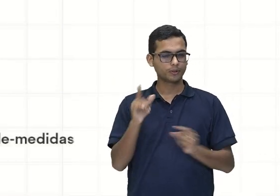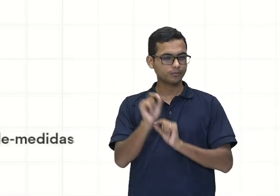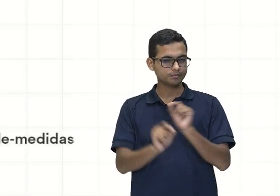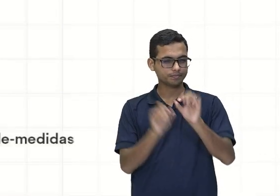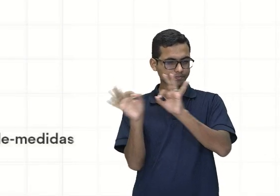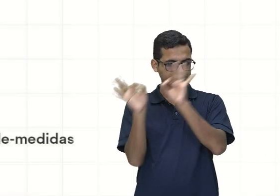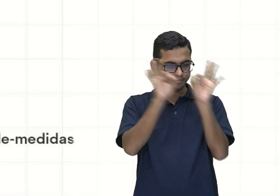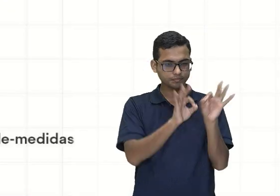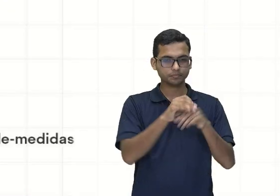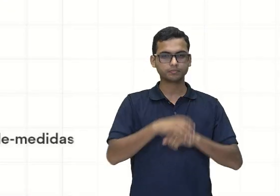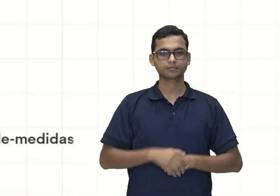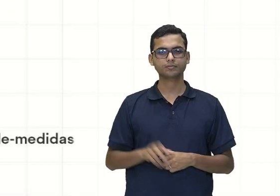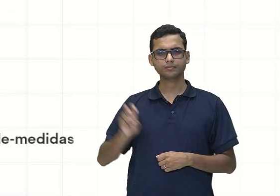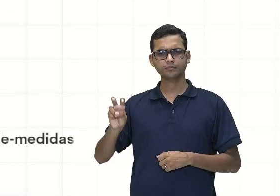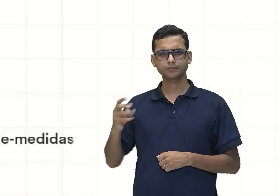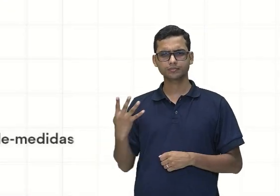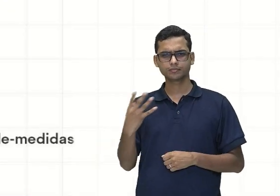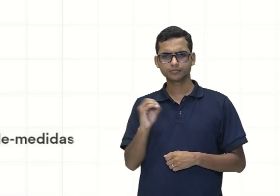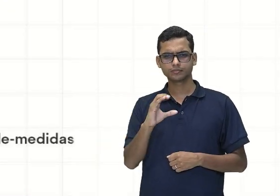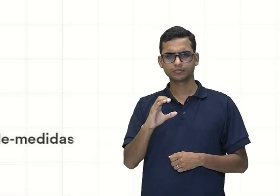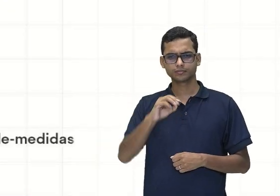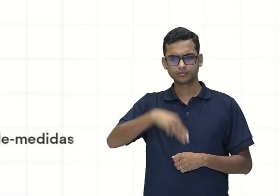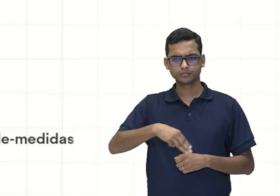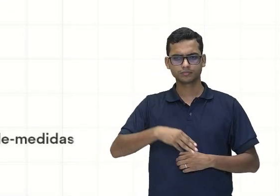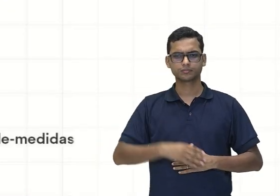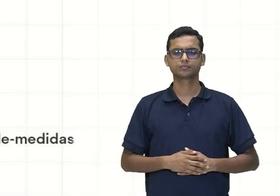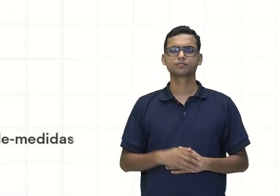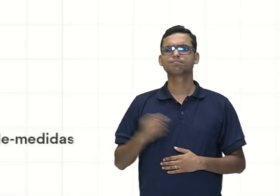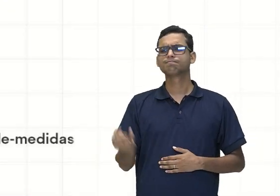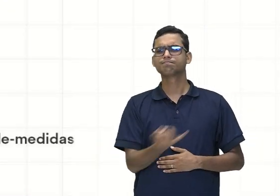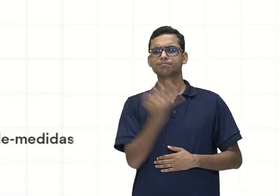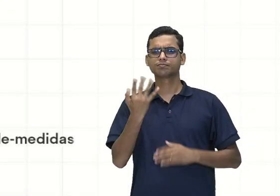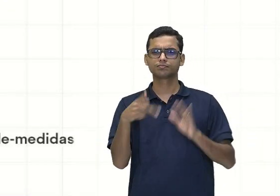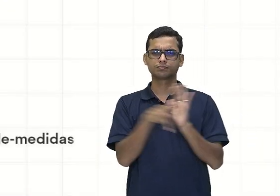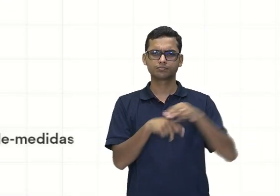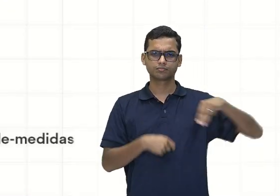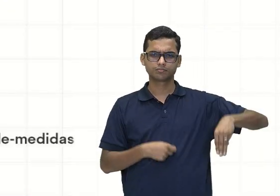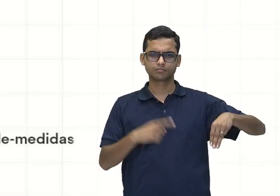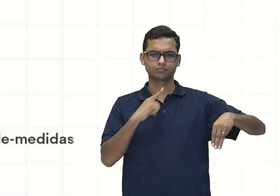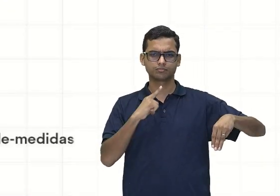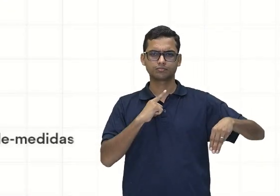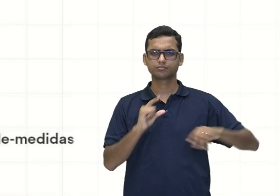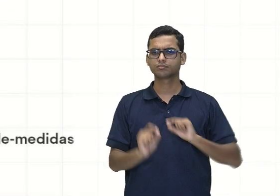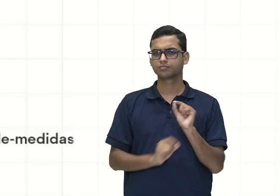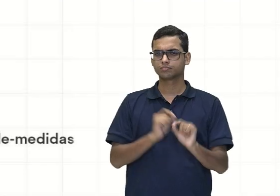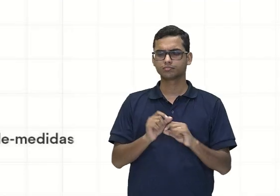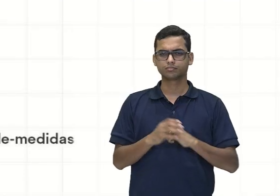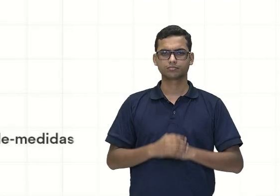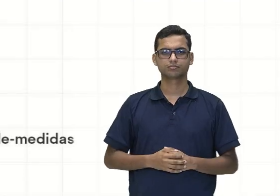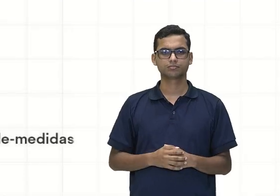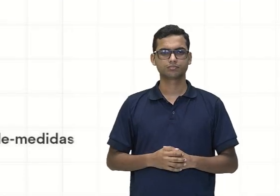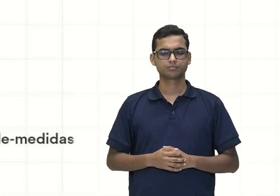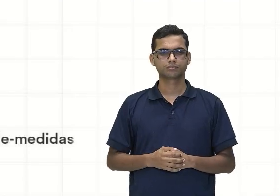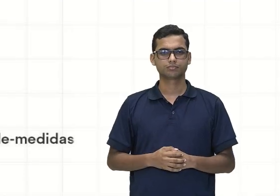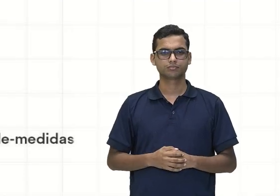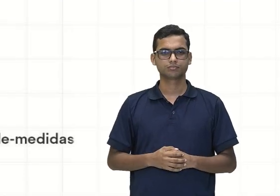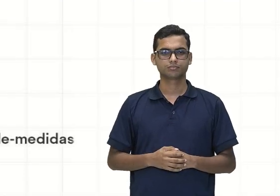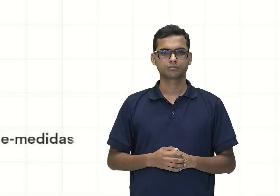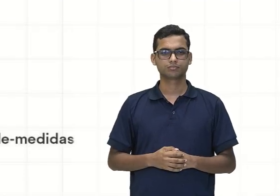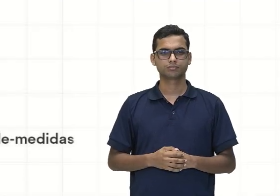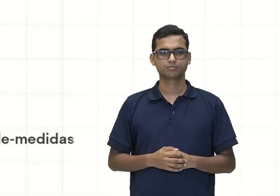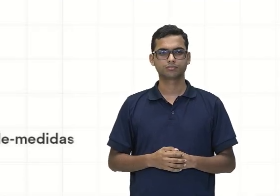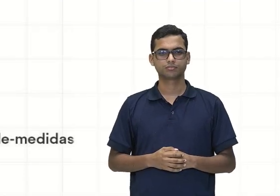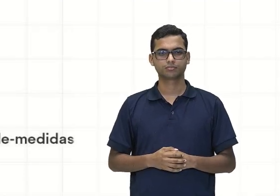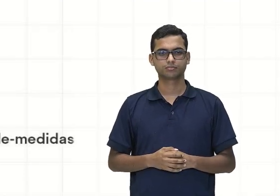em 540 centímetros, eu tenho quantos metros? Ou eu posso somente caminhar com a minha